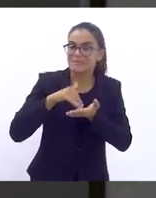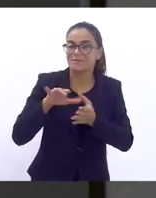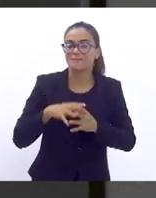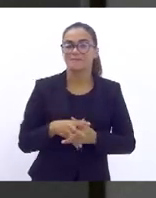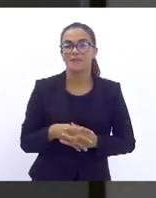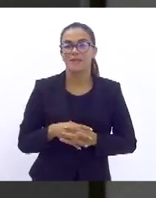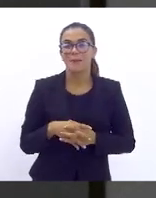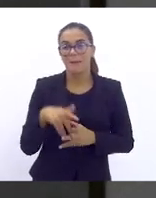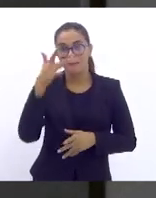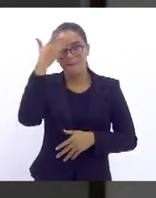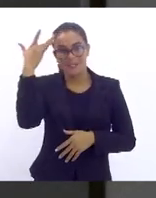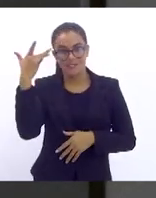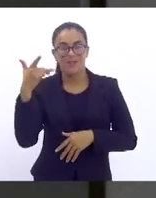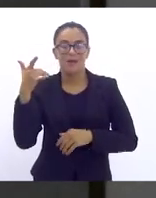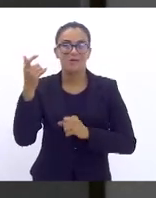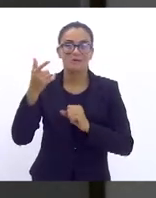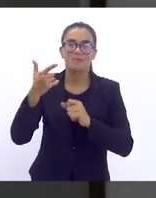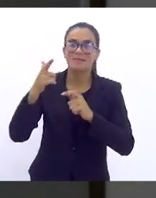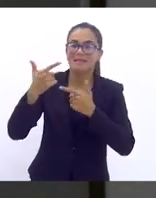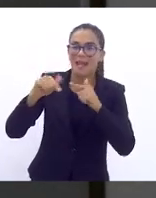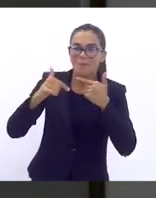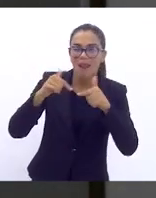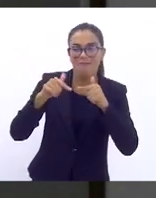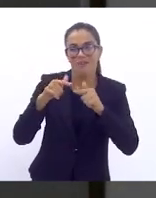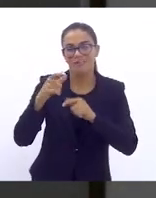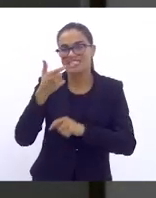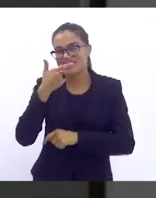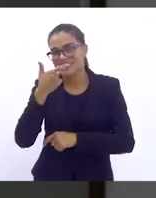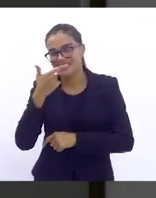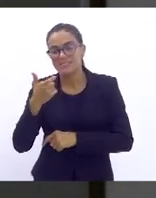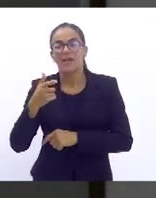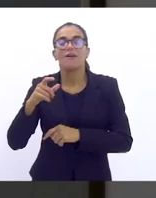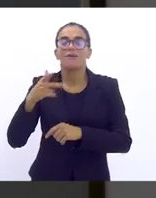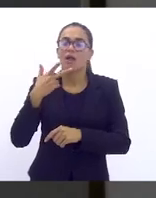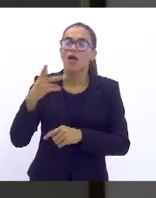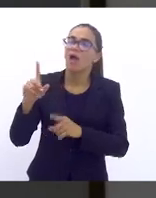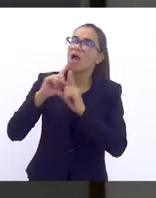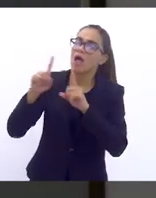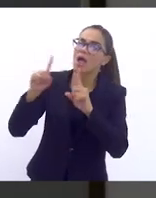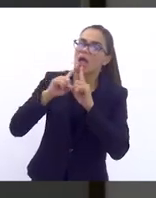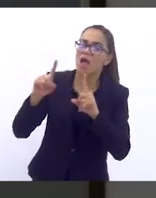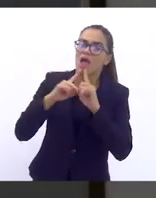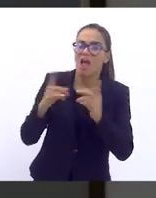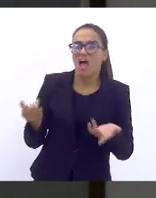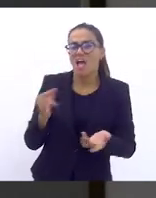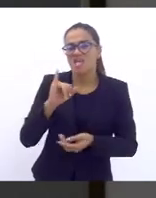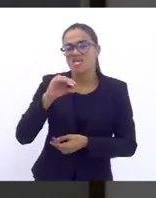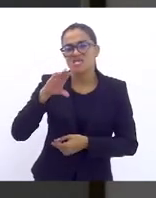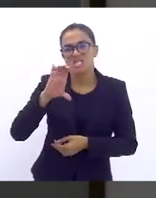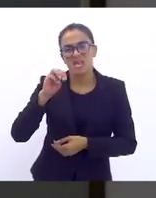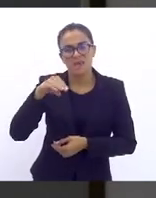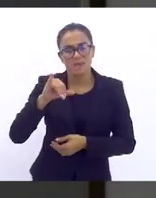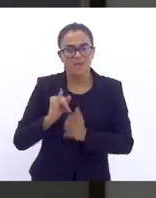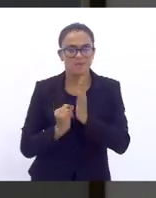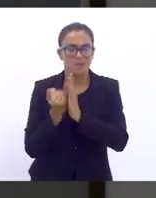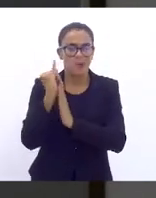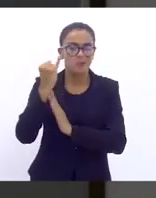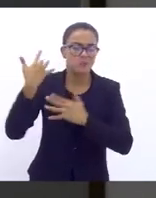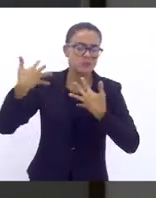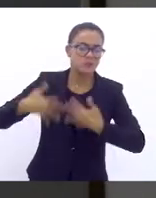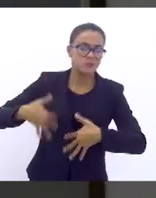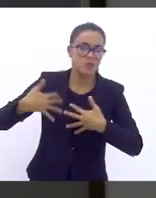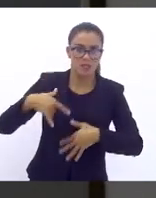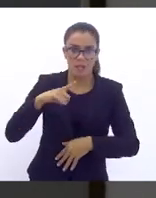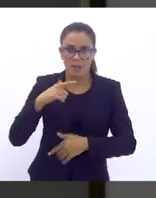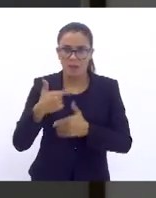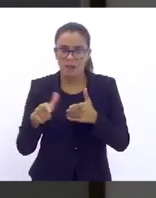de plástico veio reclamar não porque a gente tem aqui tem problema quando ICMS mas a gente tem um problema